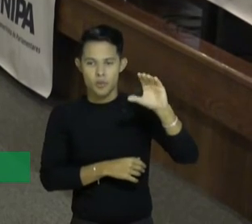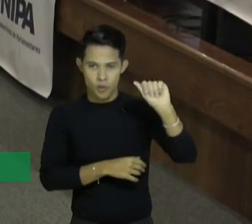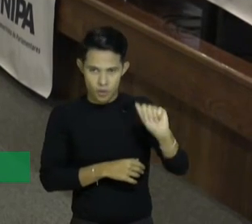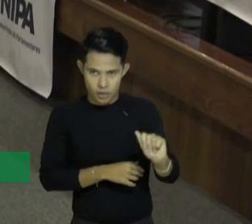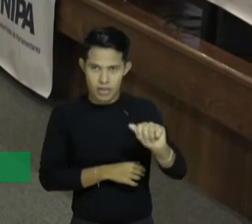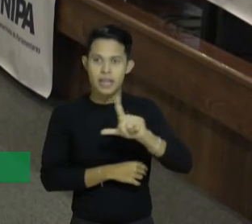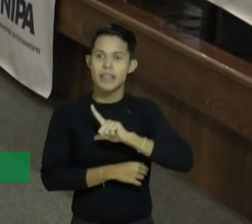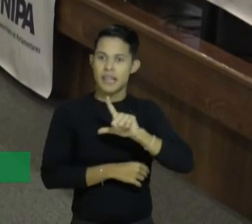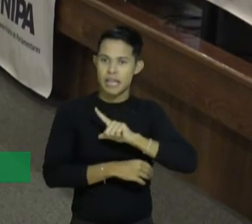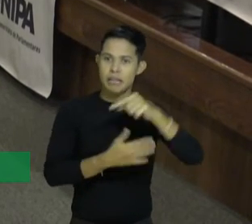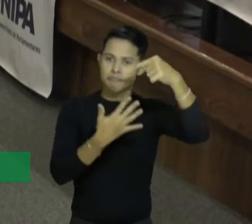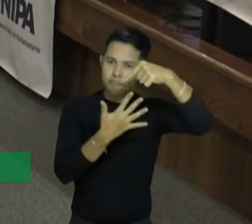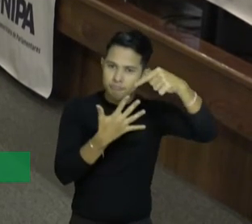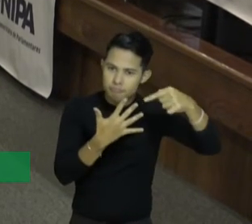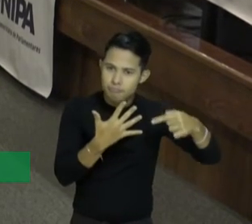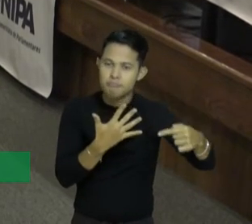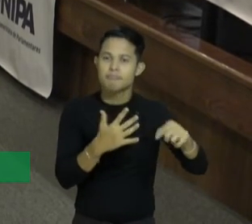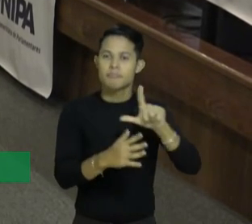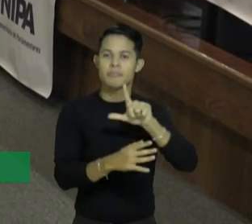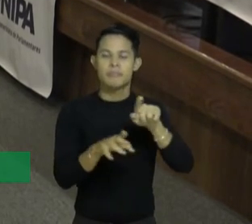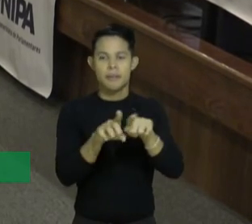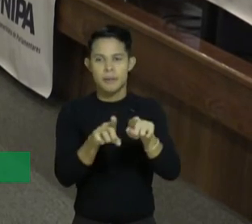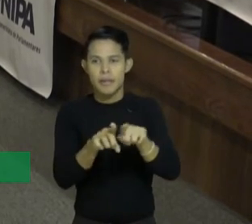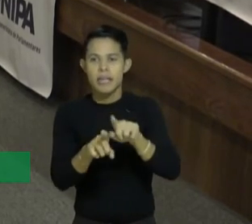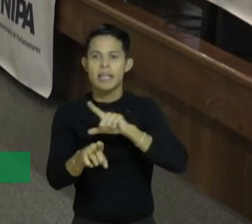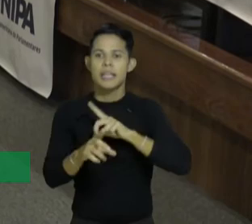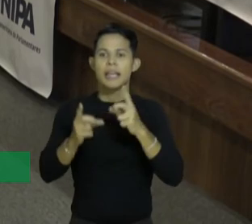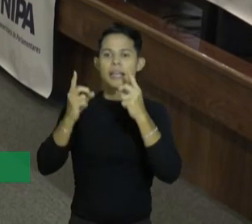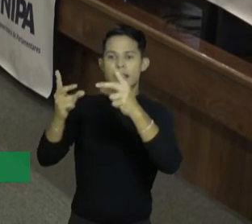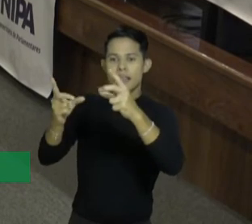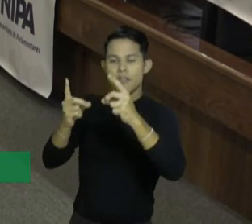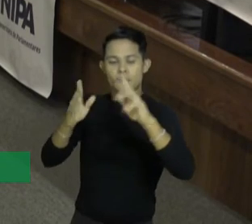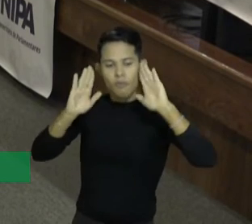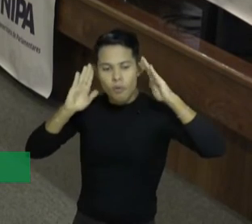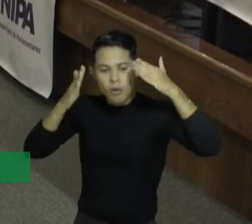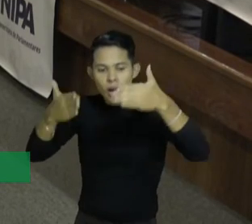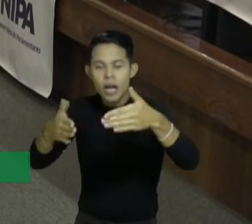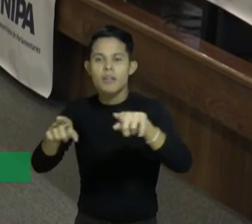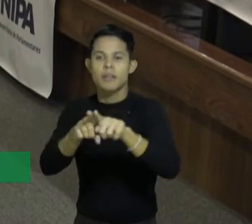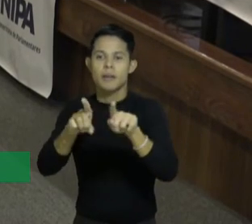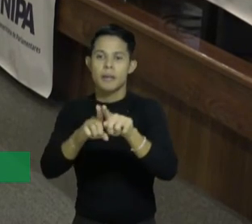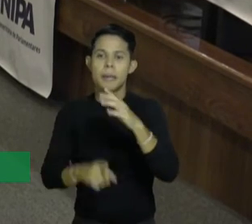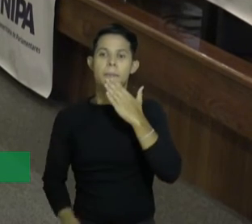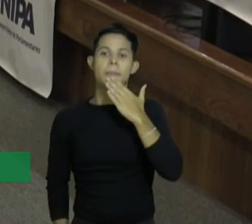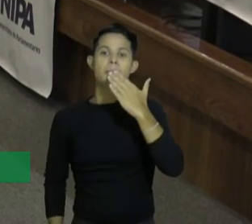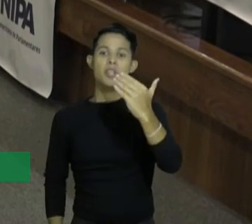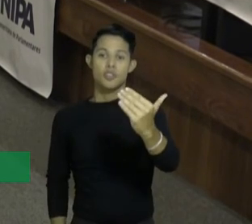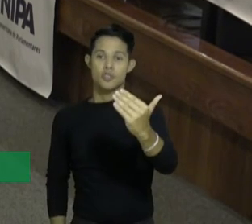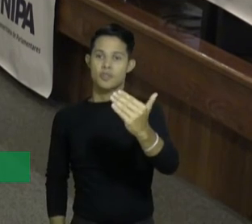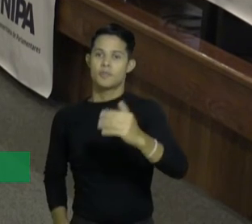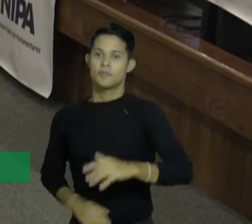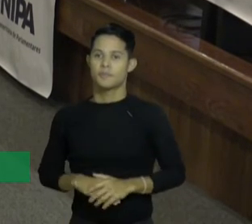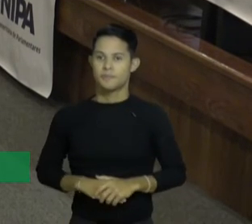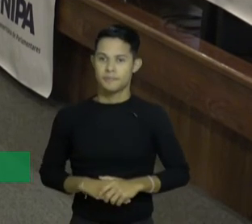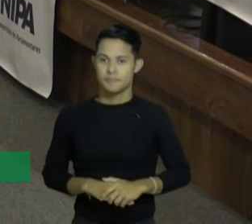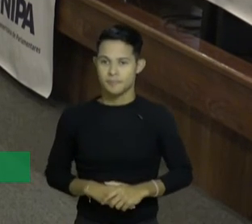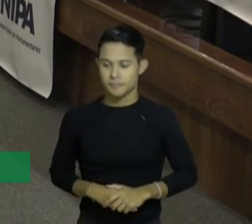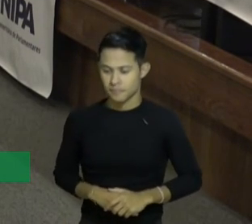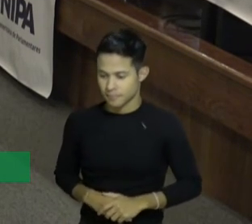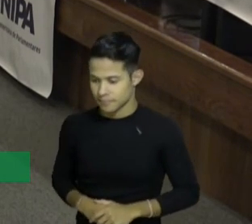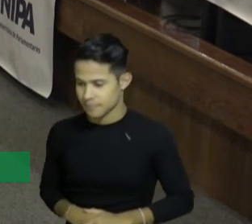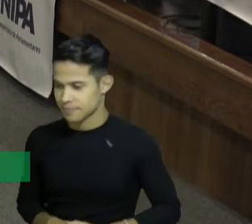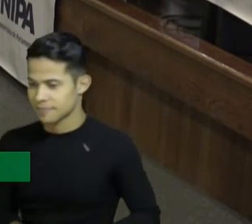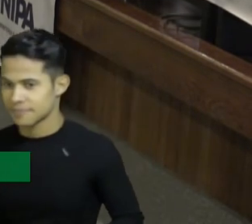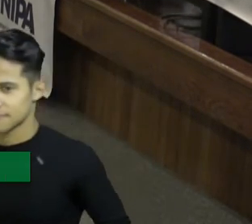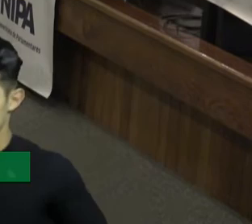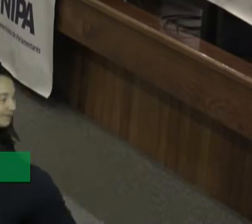mercados específicos exigências acima do tradicional então tivemos